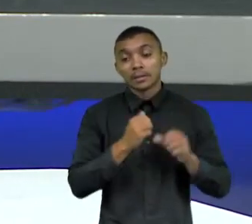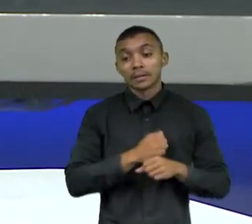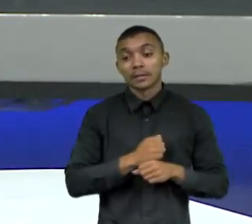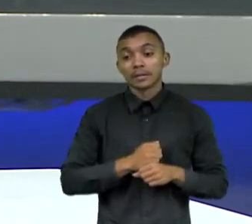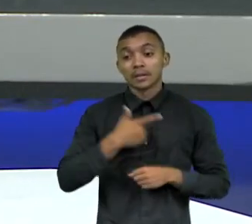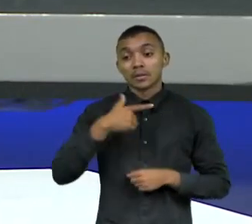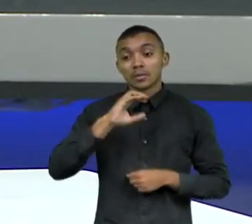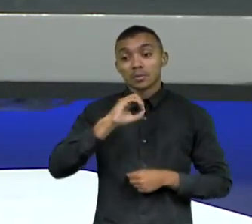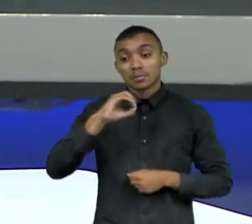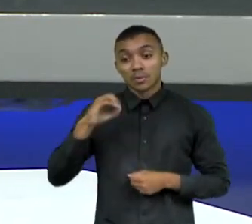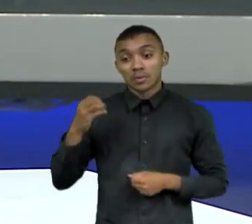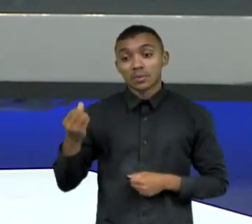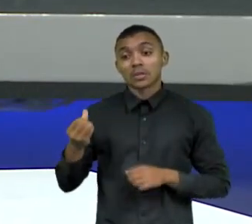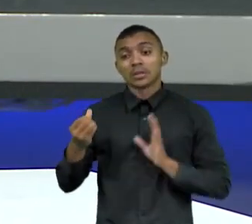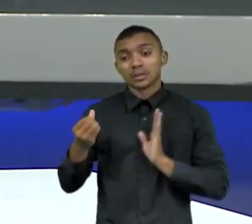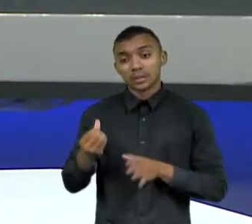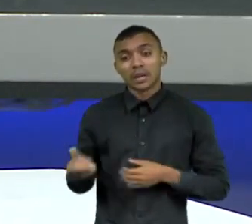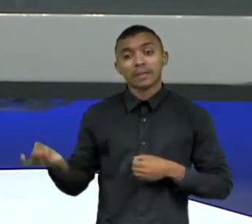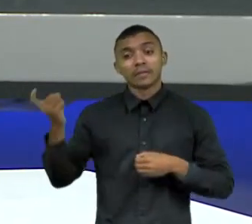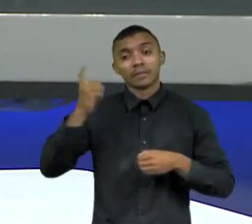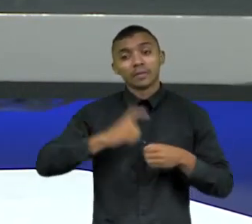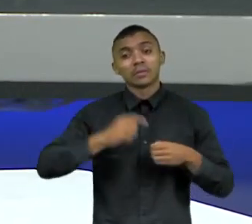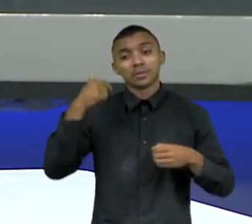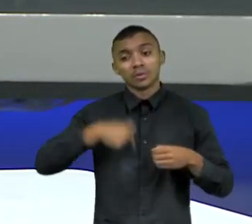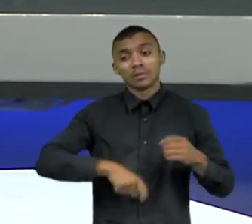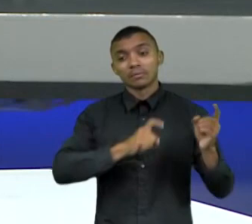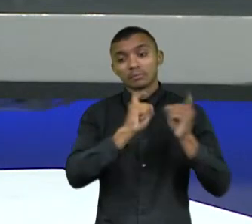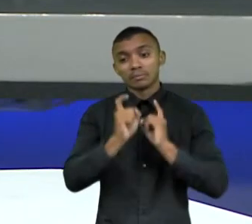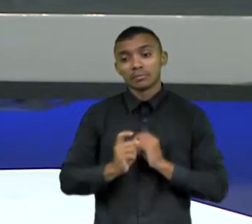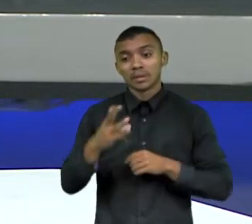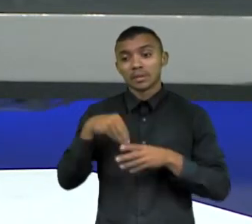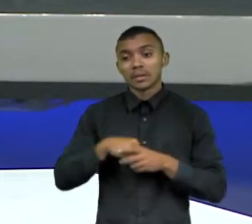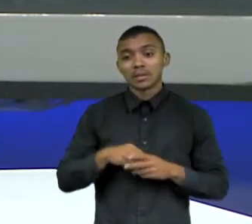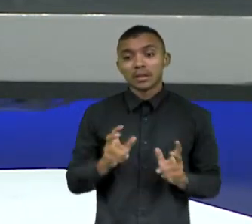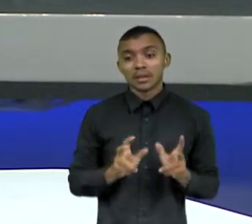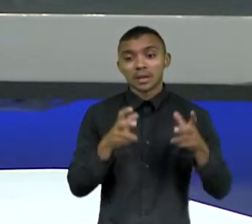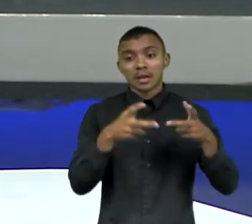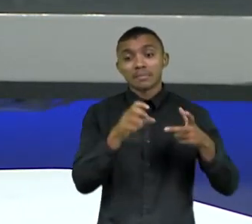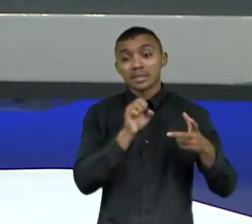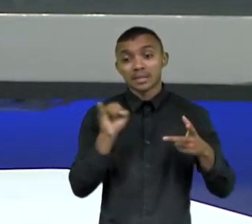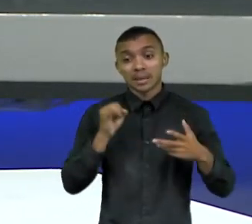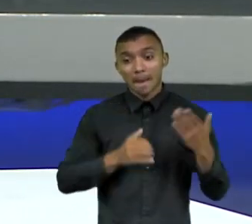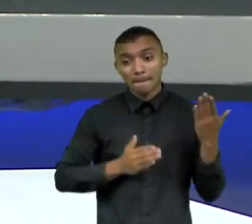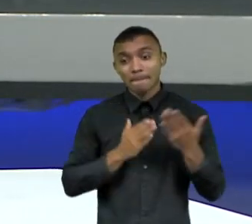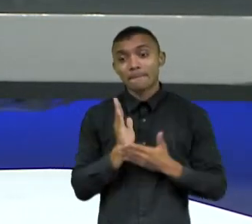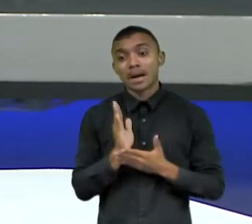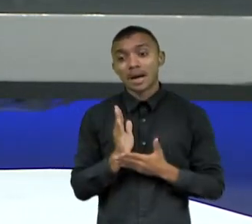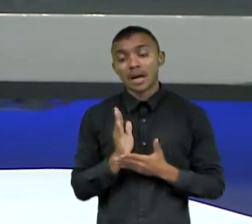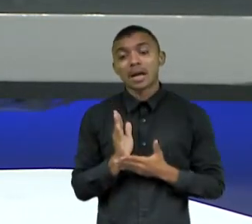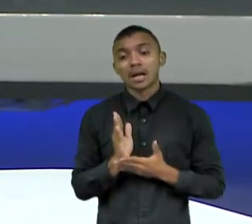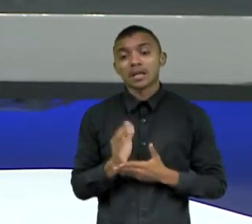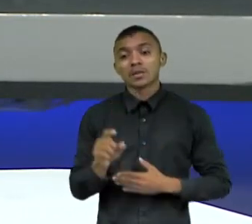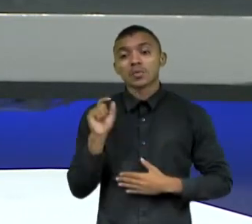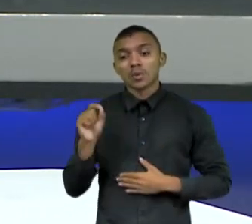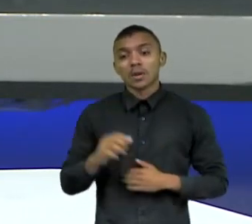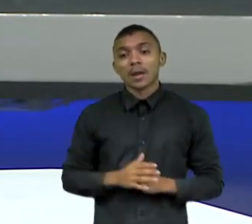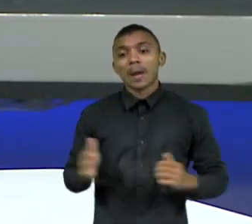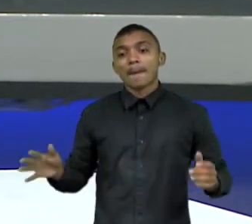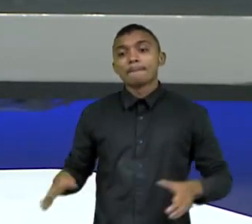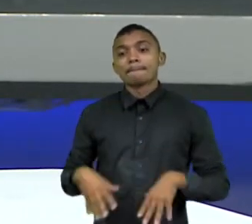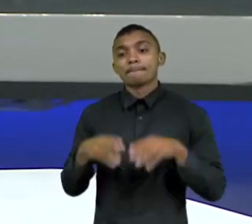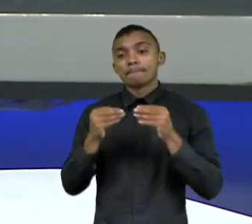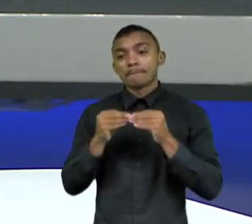2006, polêmico, voltou a ser discutido na Câmara dos Deputados. Se aprovado pelo Congresso, pode ocasionar